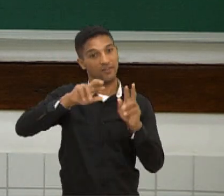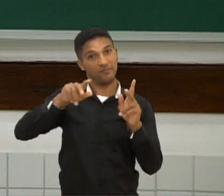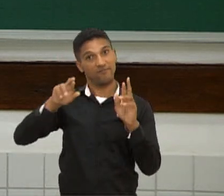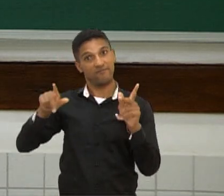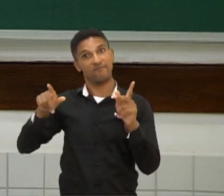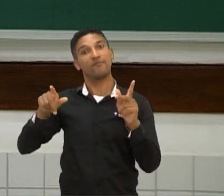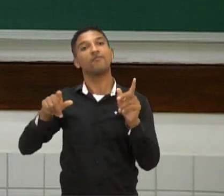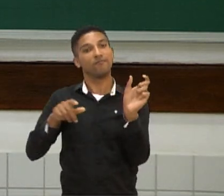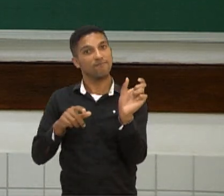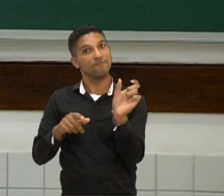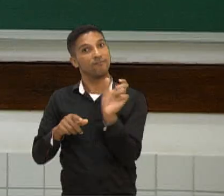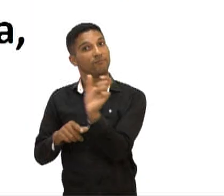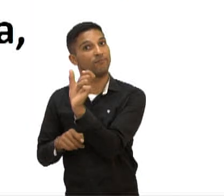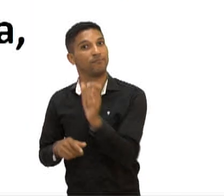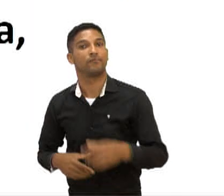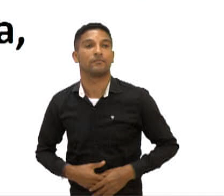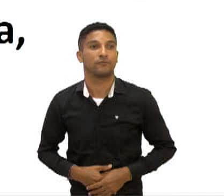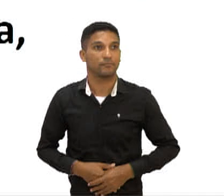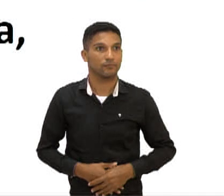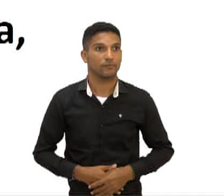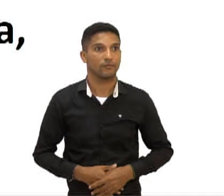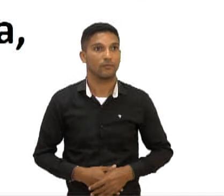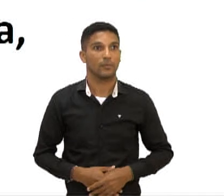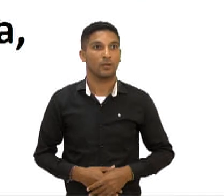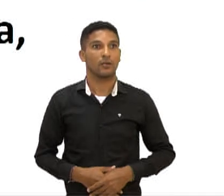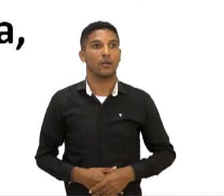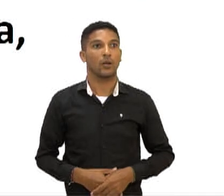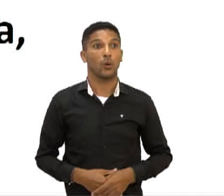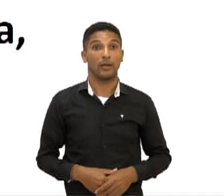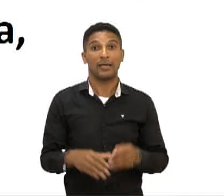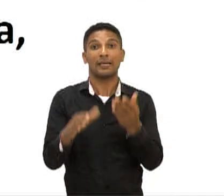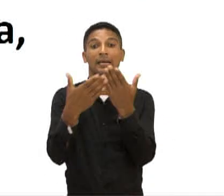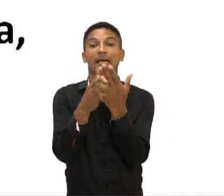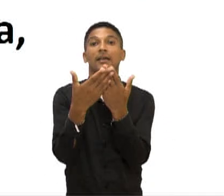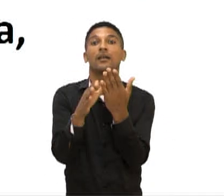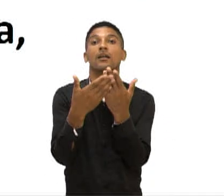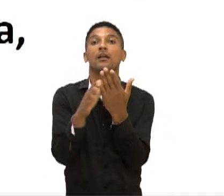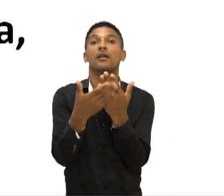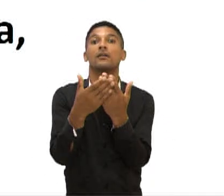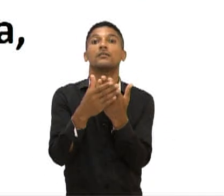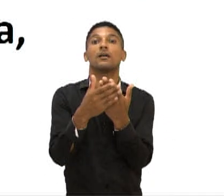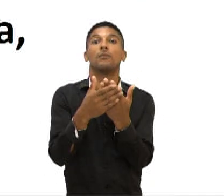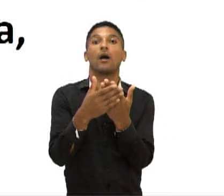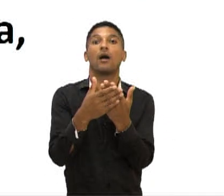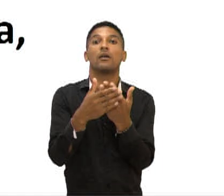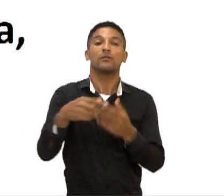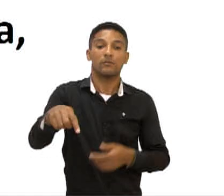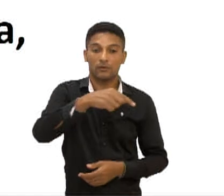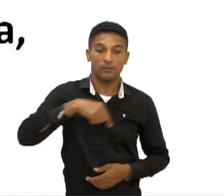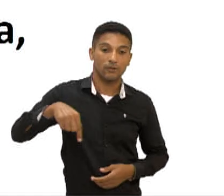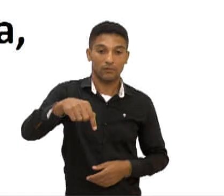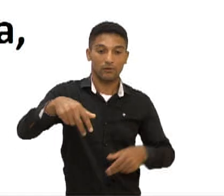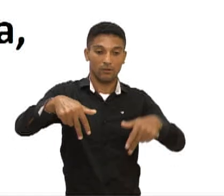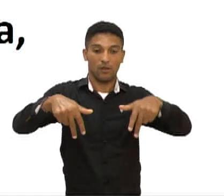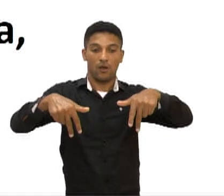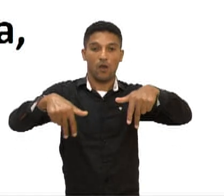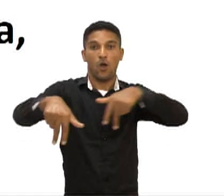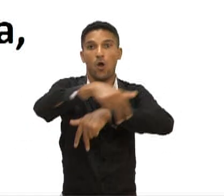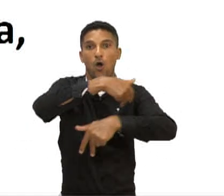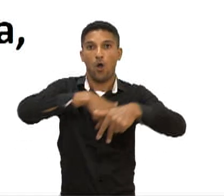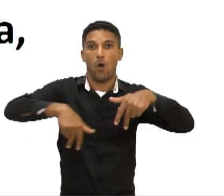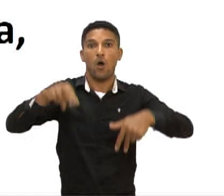Samba de roda provém de semba, um bigado em Luanda. Um bigado é uma dança em